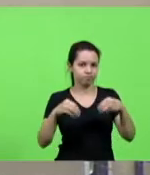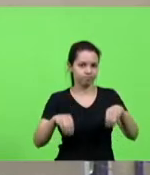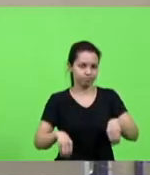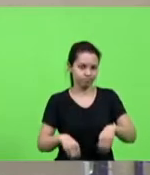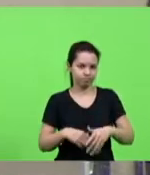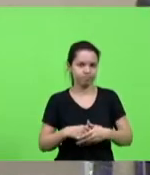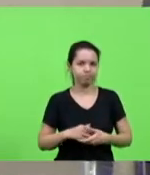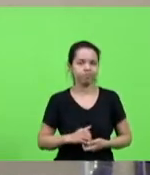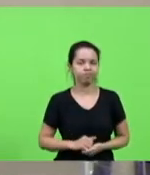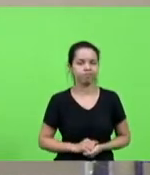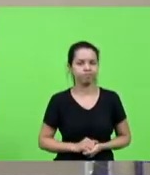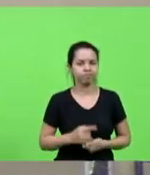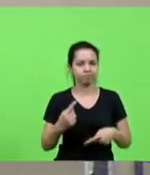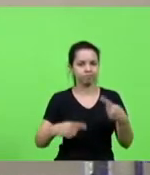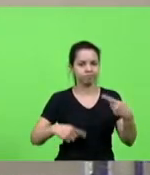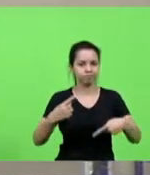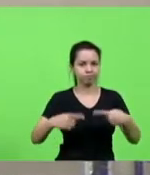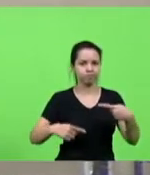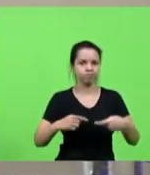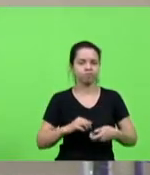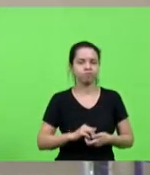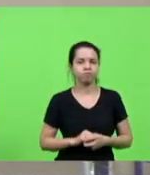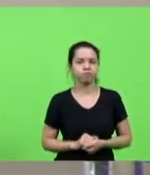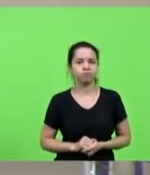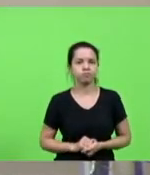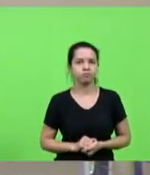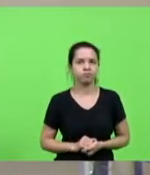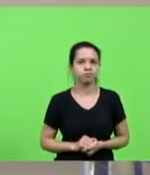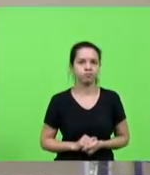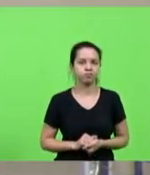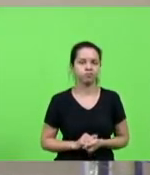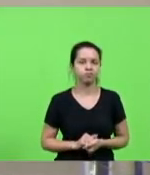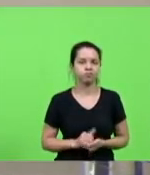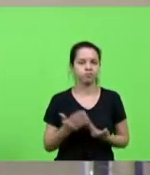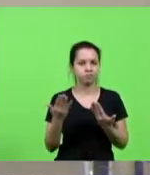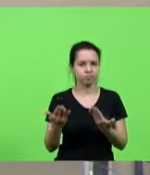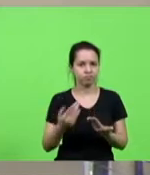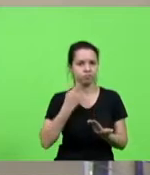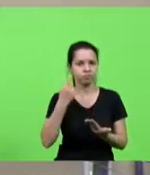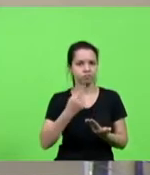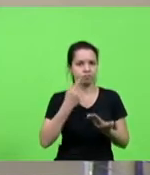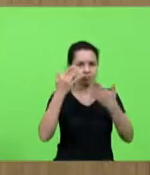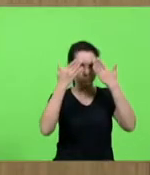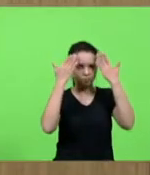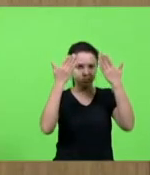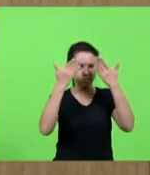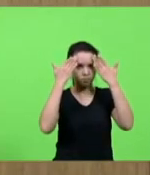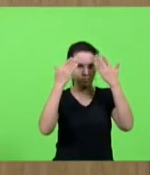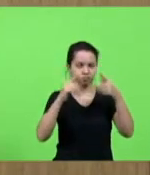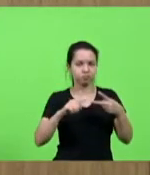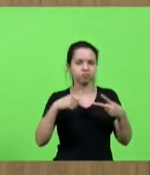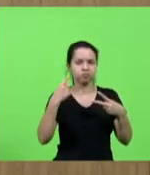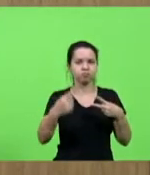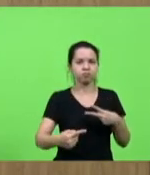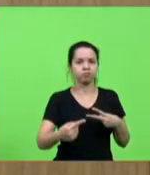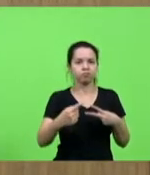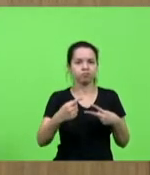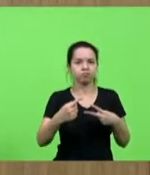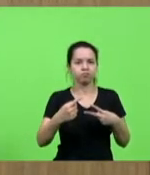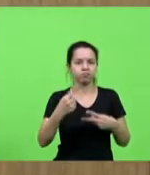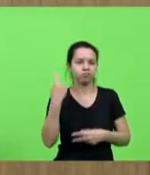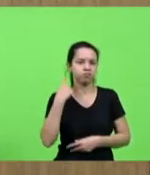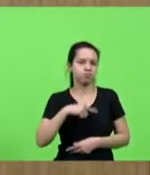outras providências. Em discussão. Presidente. Com a palavra para discutir a matéria, o deputado José Milton Schaefer, na sequência, o deputado Silvio